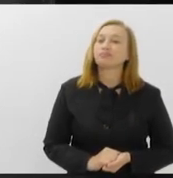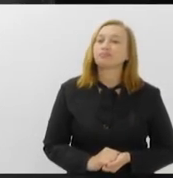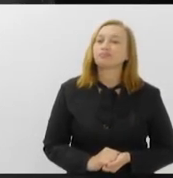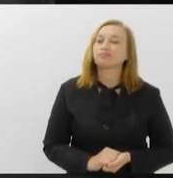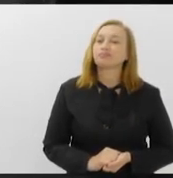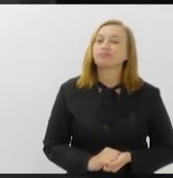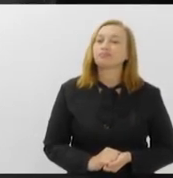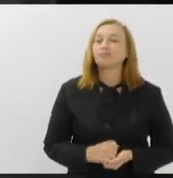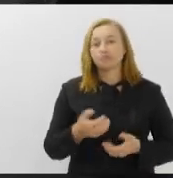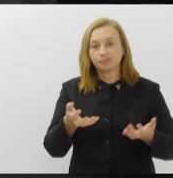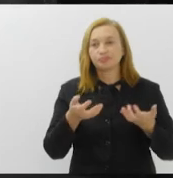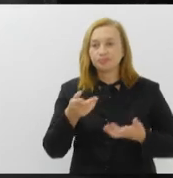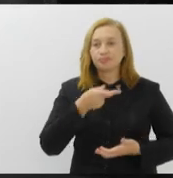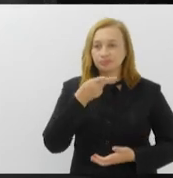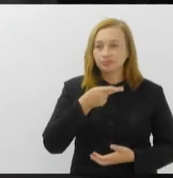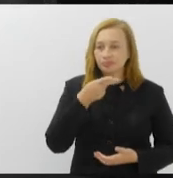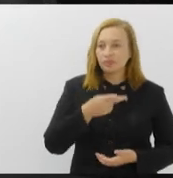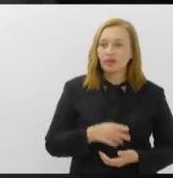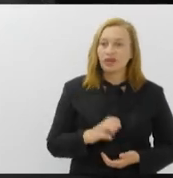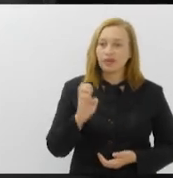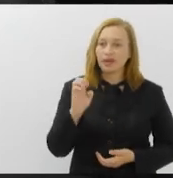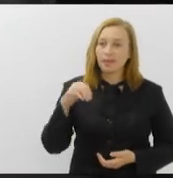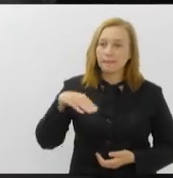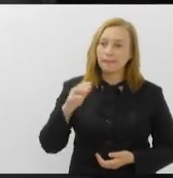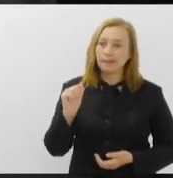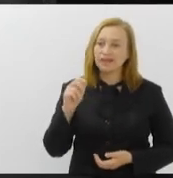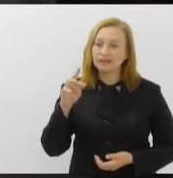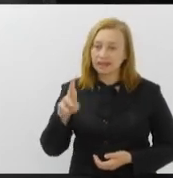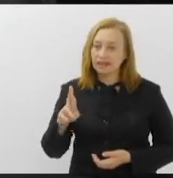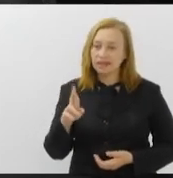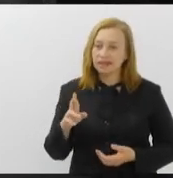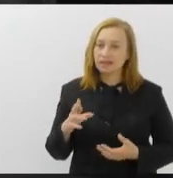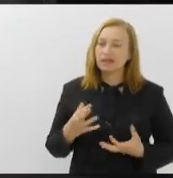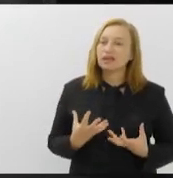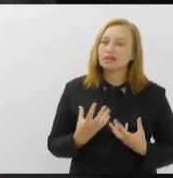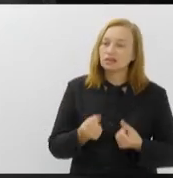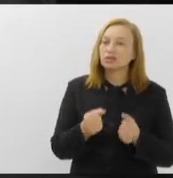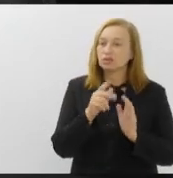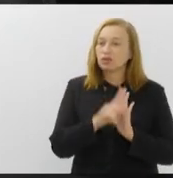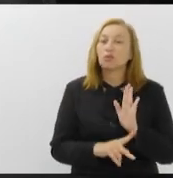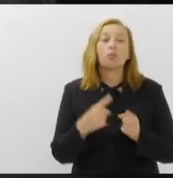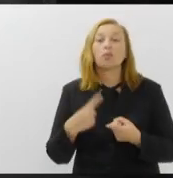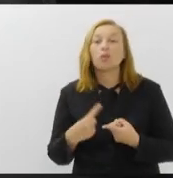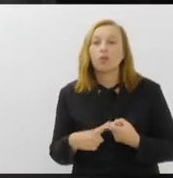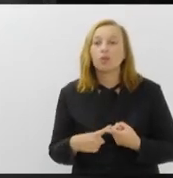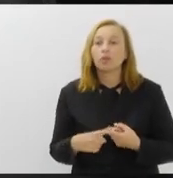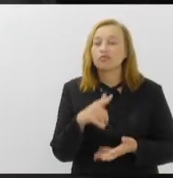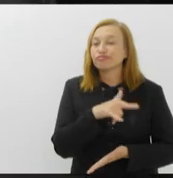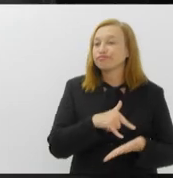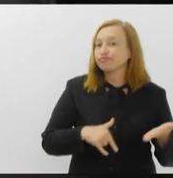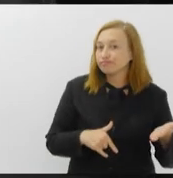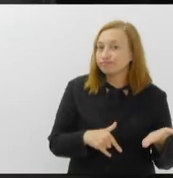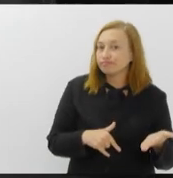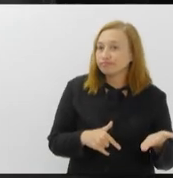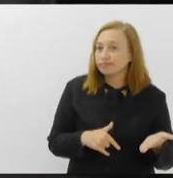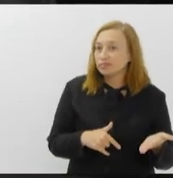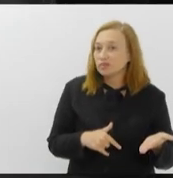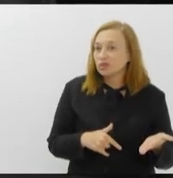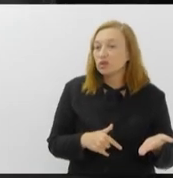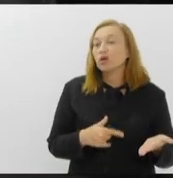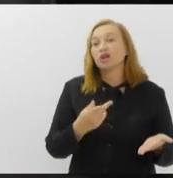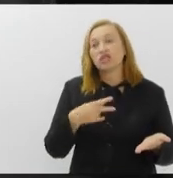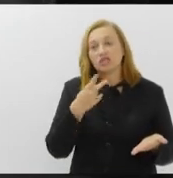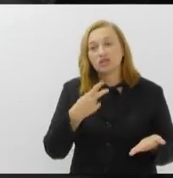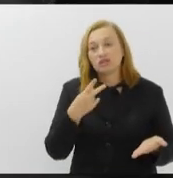Eu queria dizer que a Emater abraçou esse projeto, né, porque é a questão da documentação, né, do que a gente chama